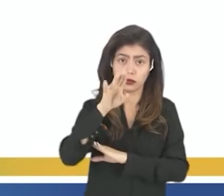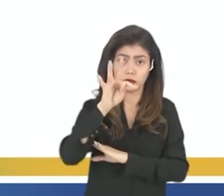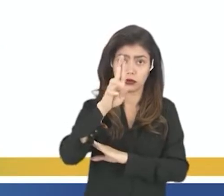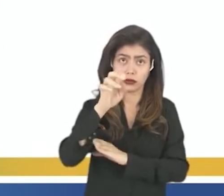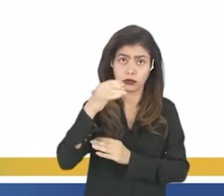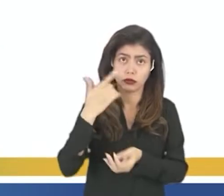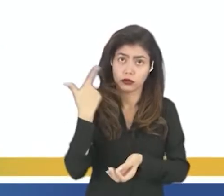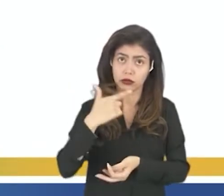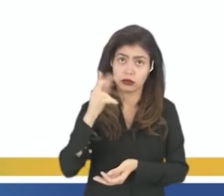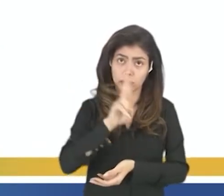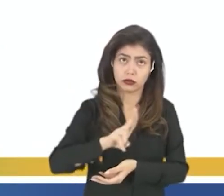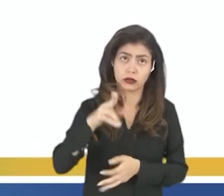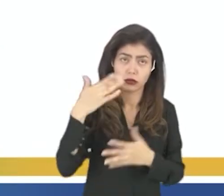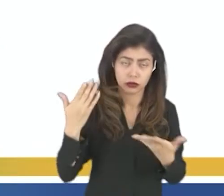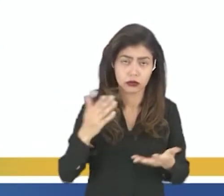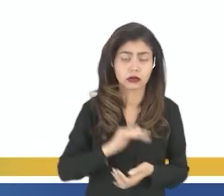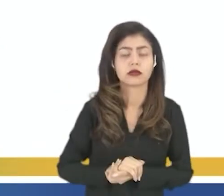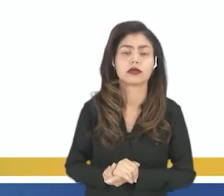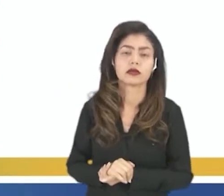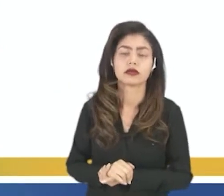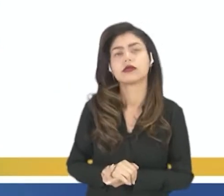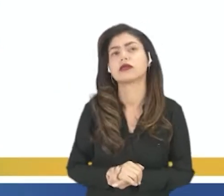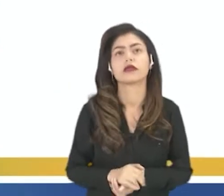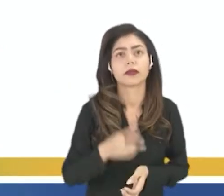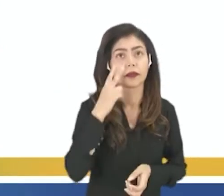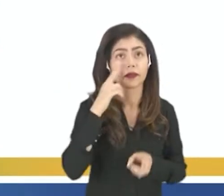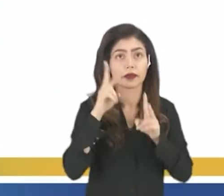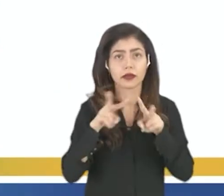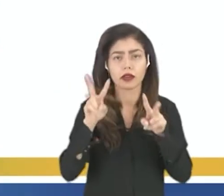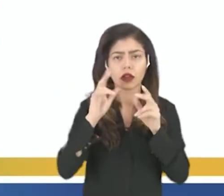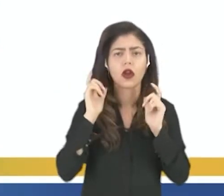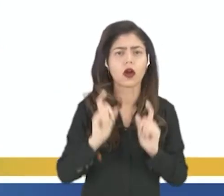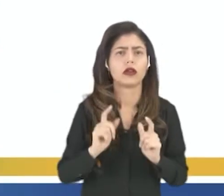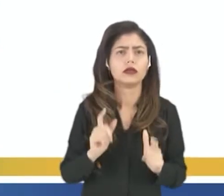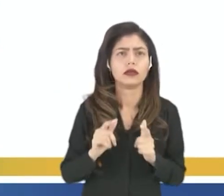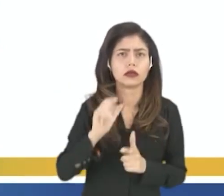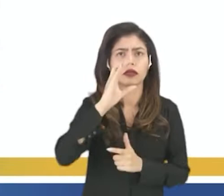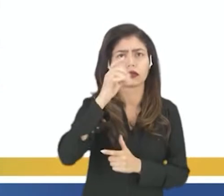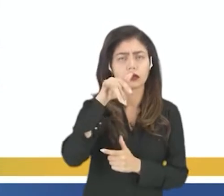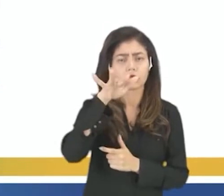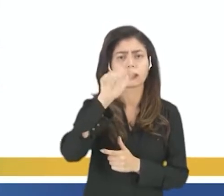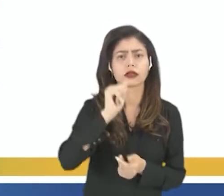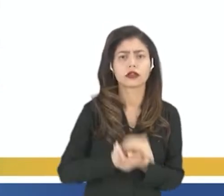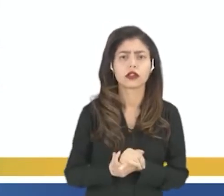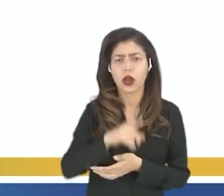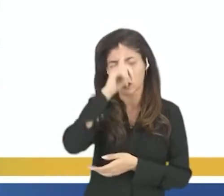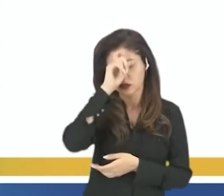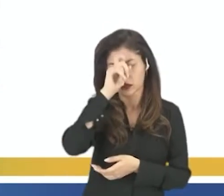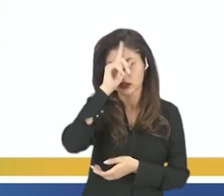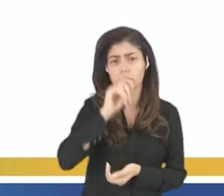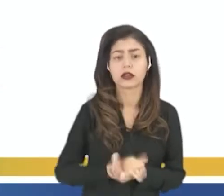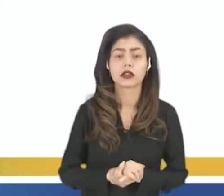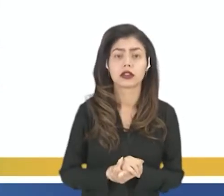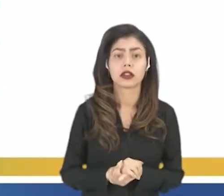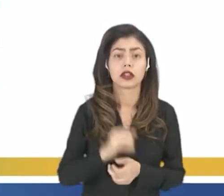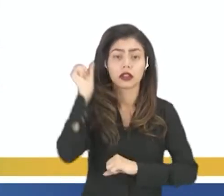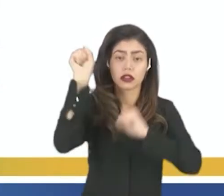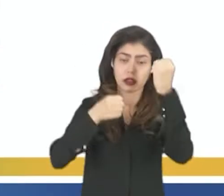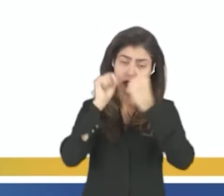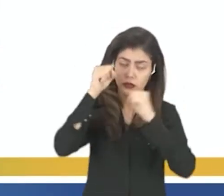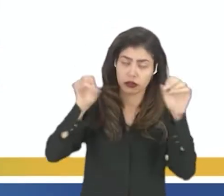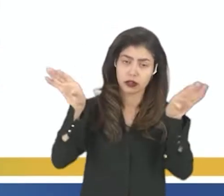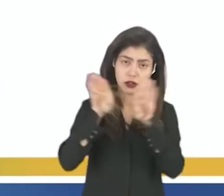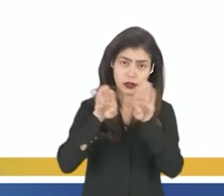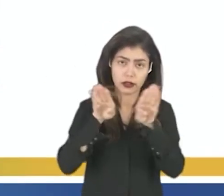em desuso recebido das E aí a gente verifica onde se aplica clínicas médicas hospitais na área da indústria